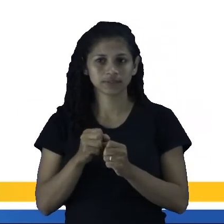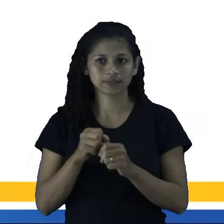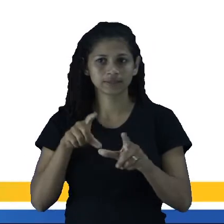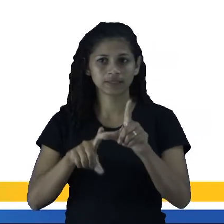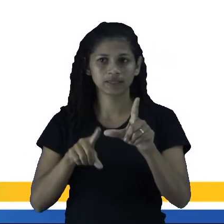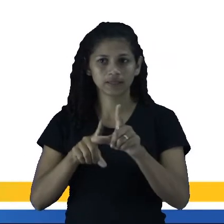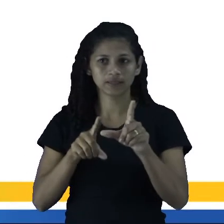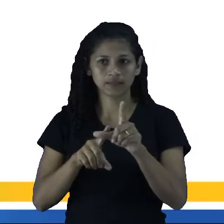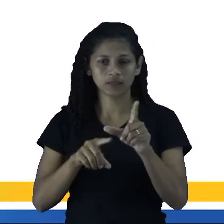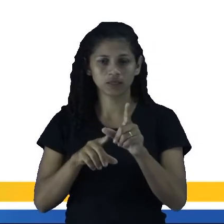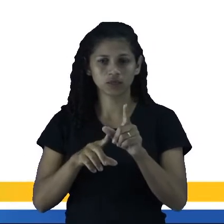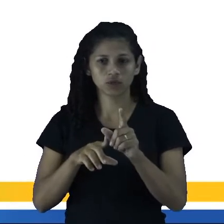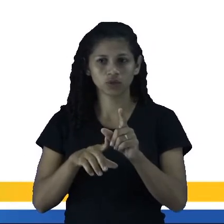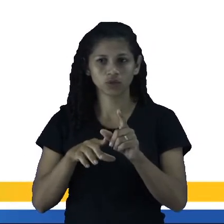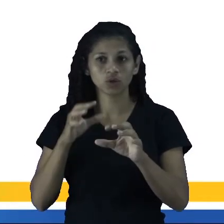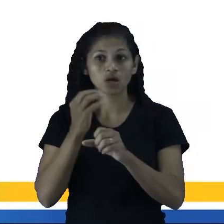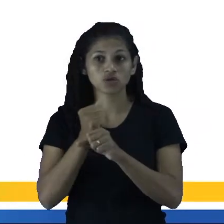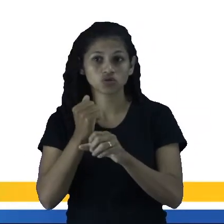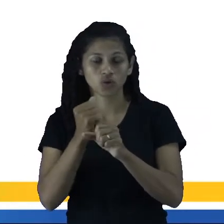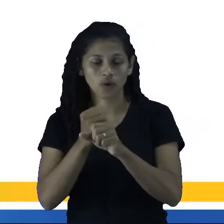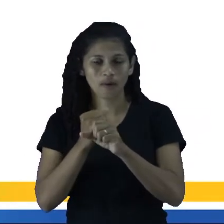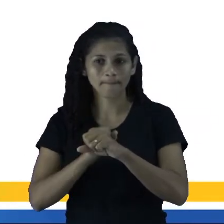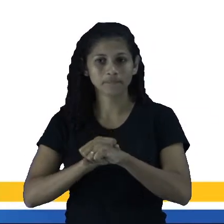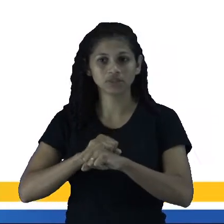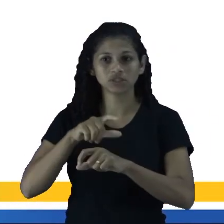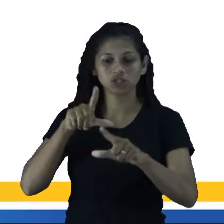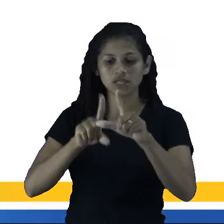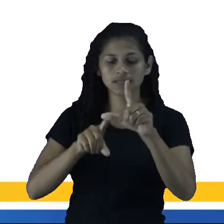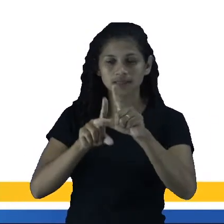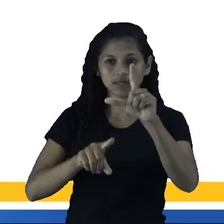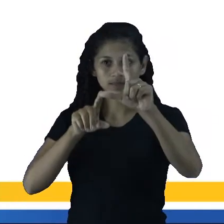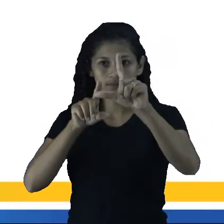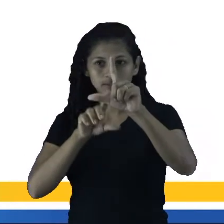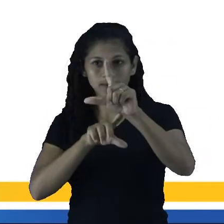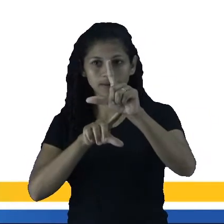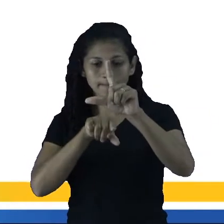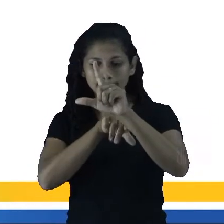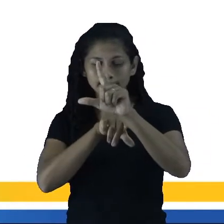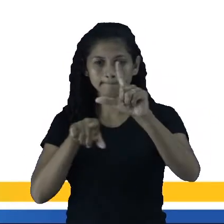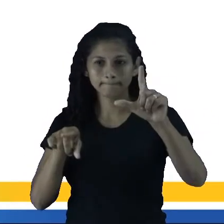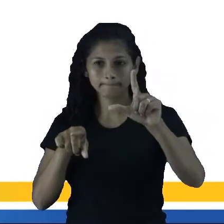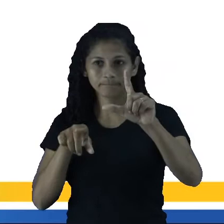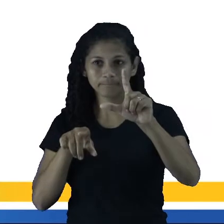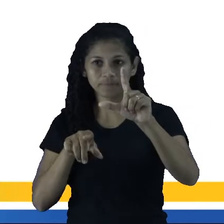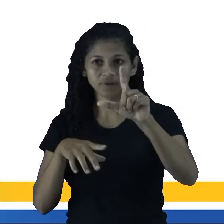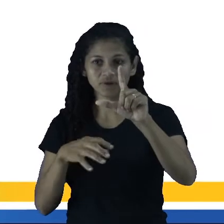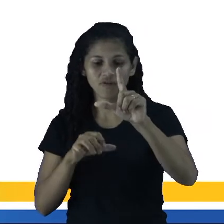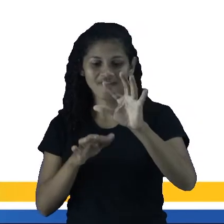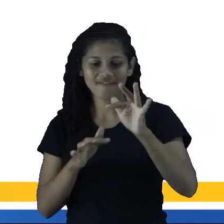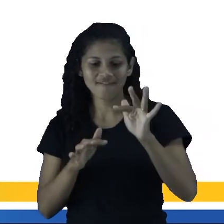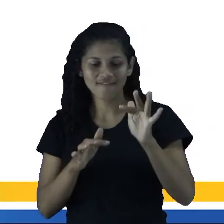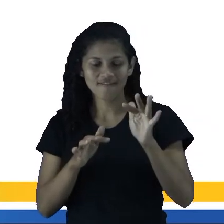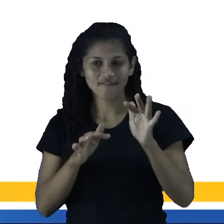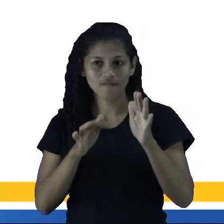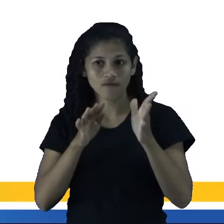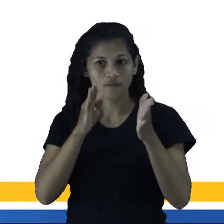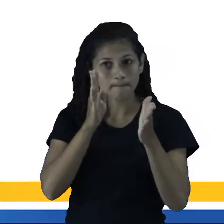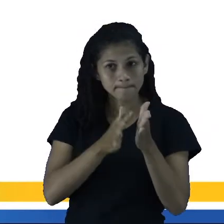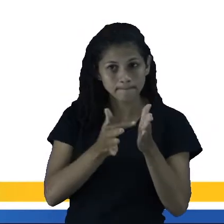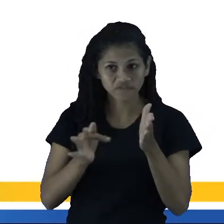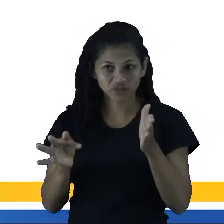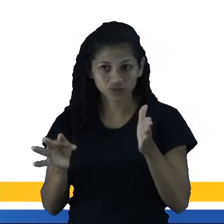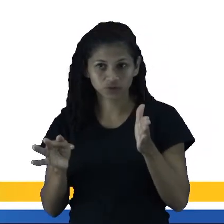fatorial. O total de letras fica em cima em forma de fatorial. Divide pela quantidade de letras que se